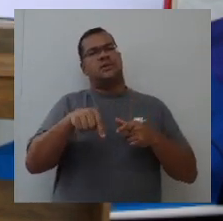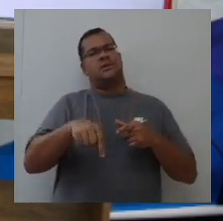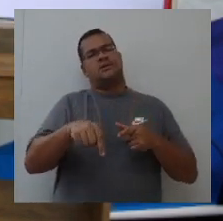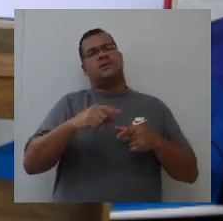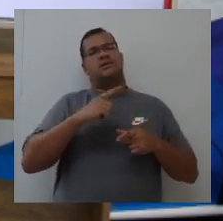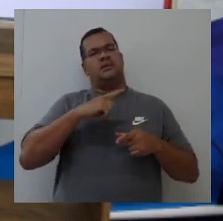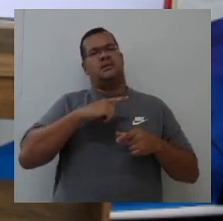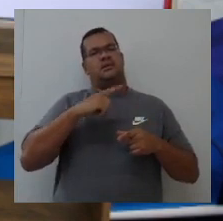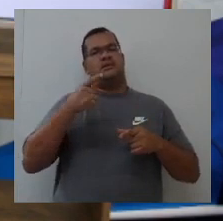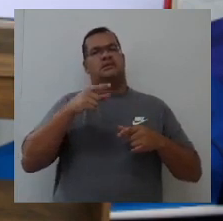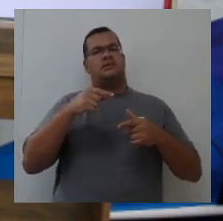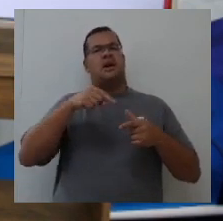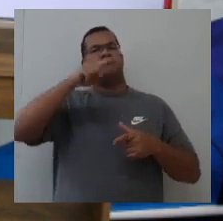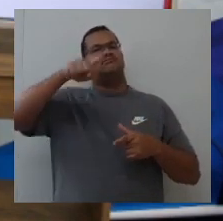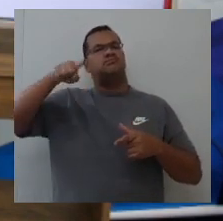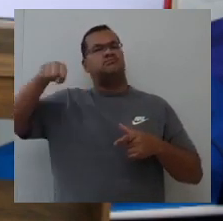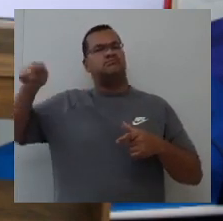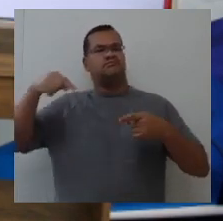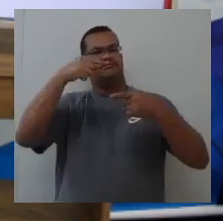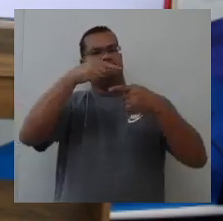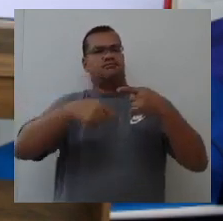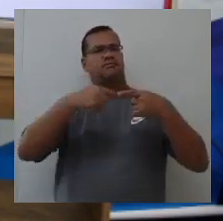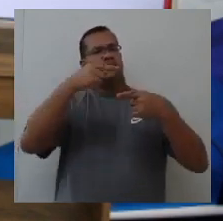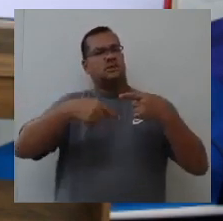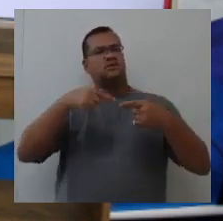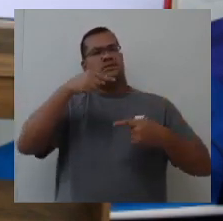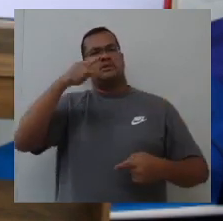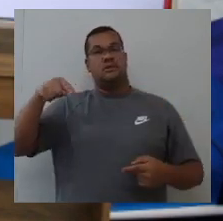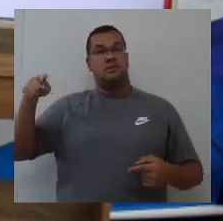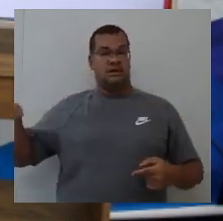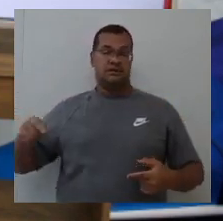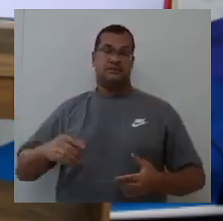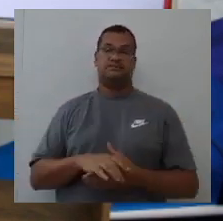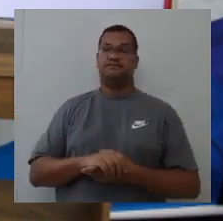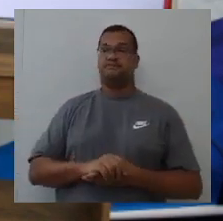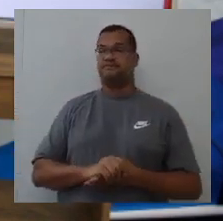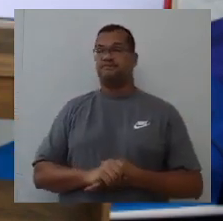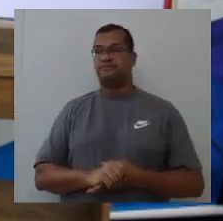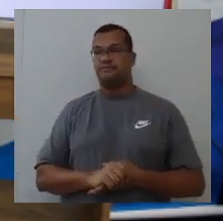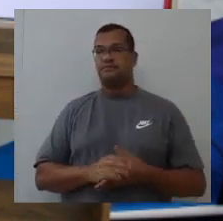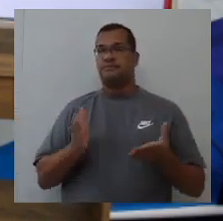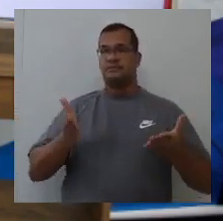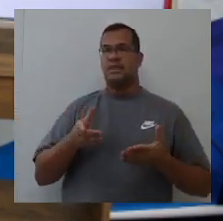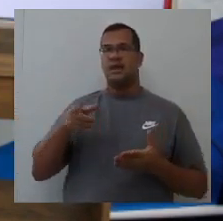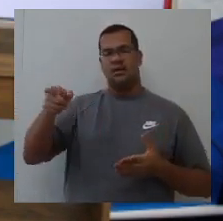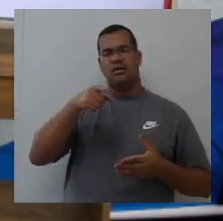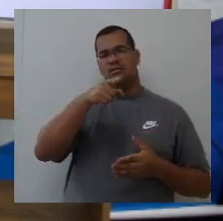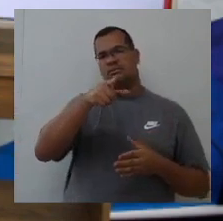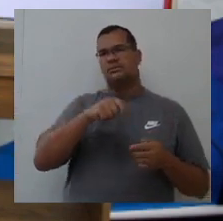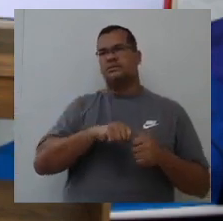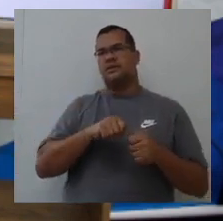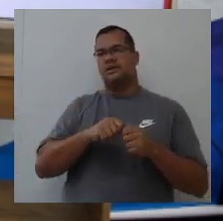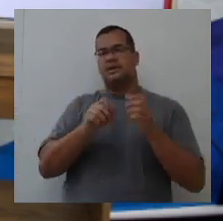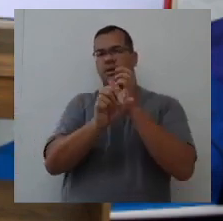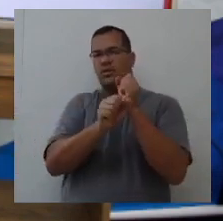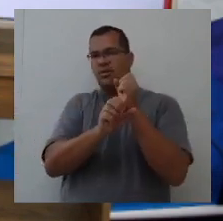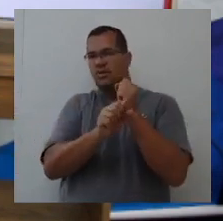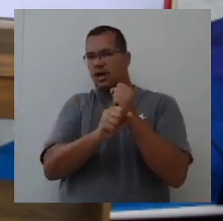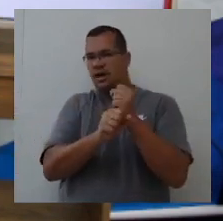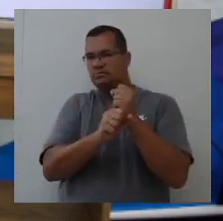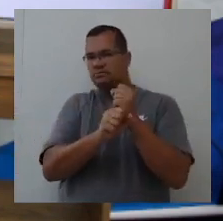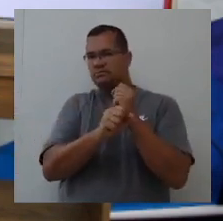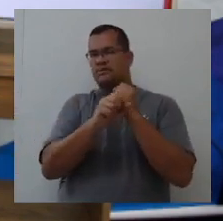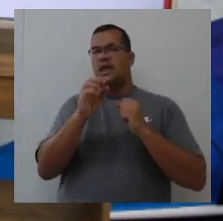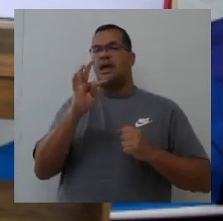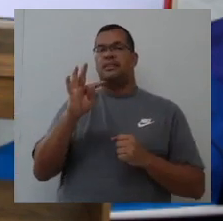nossa trigonometria, razões trigonométricas, beleza? Então observe, eu vou deixar aqui para você calcular a